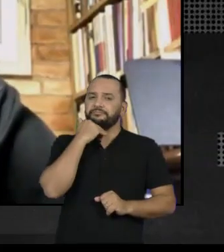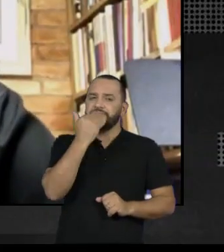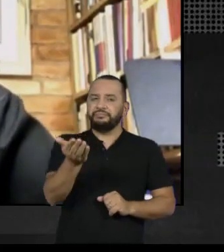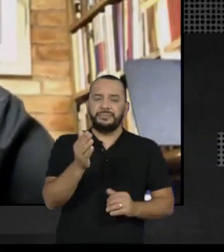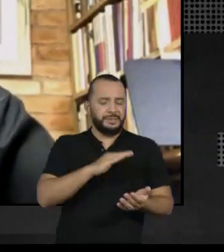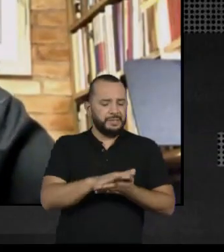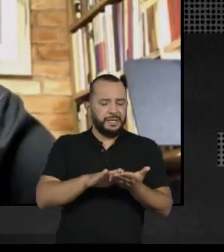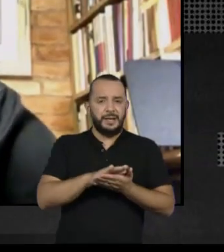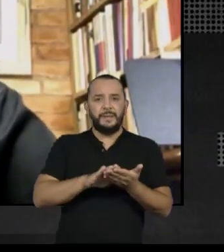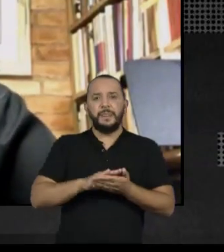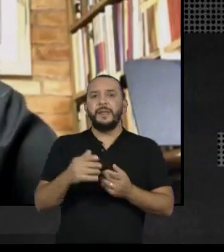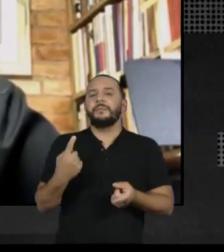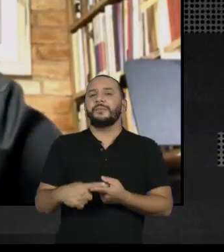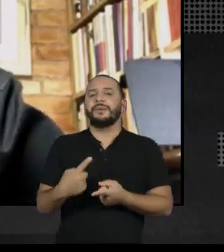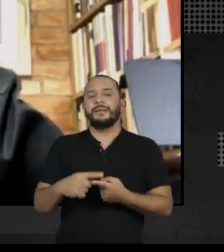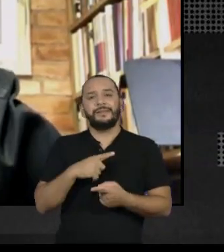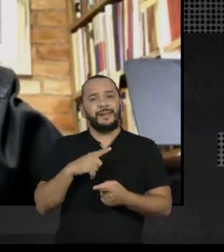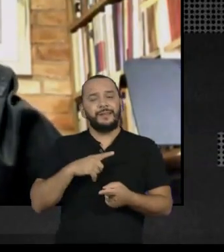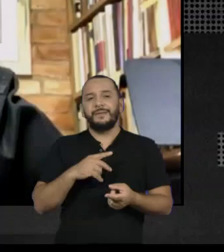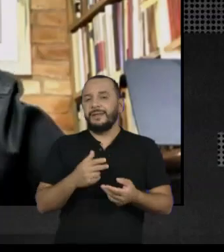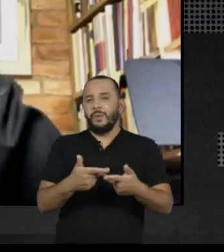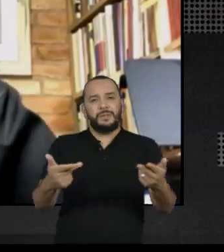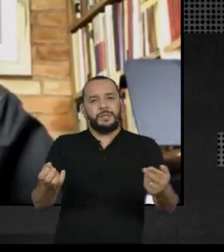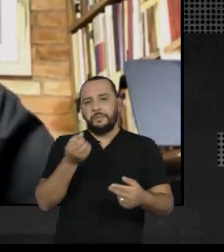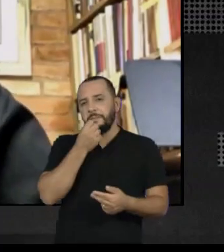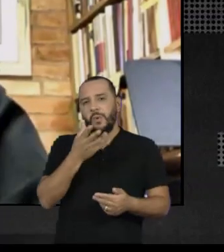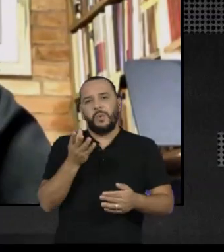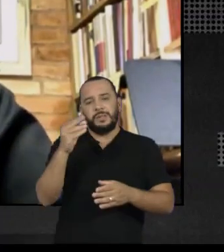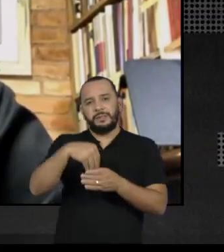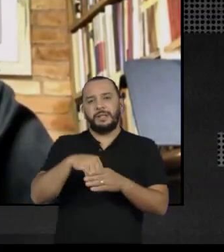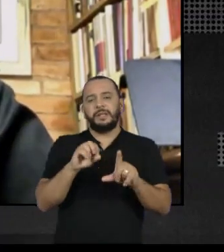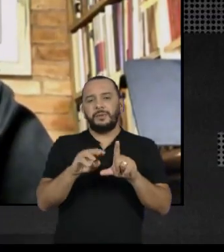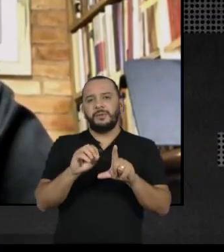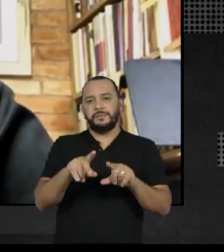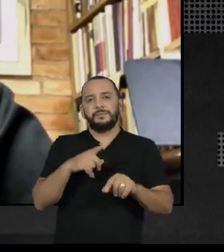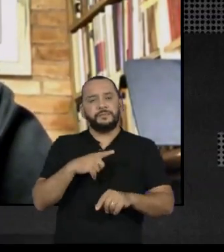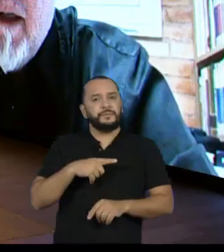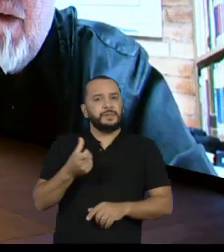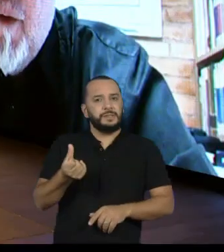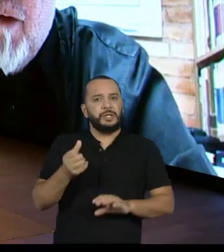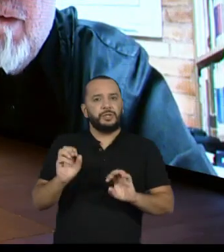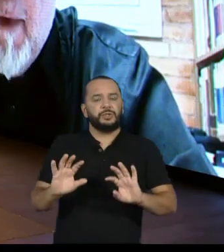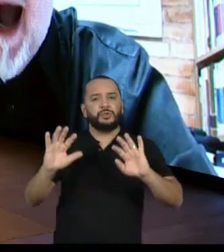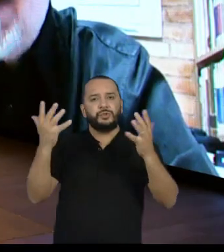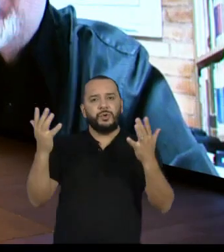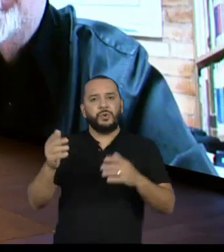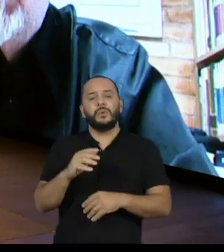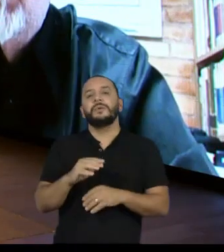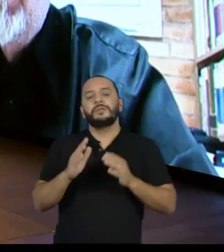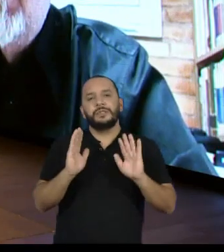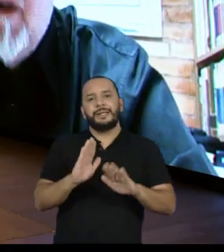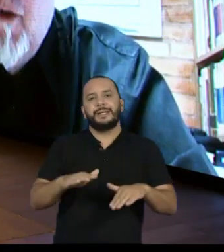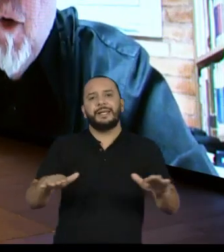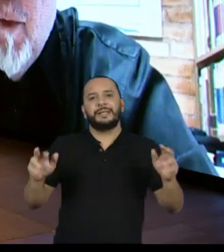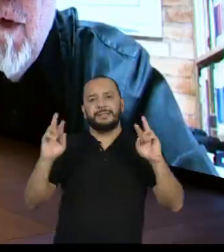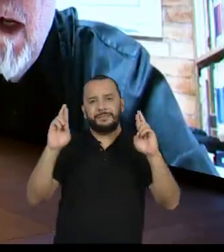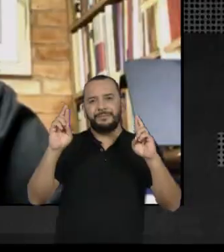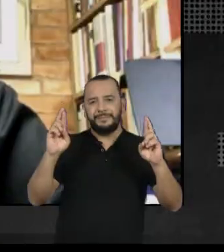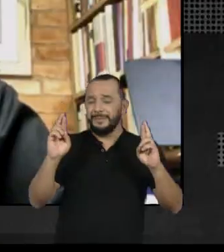mas todo lugar é assim, não é televisão. Todo lugar é assim. Né? Você segura um, segura o outro. Mas isso não